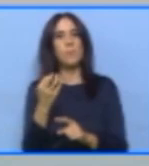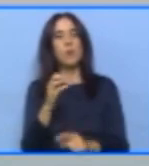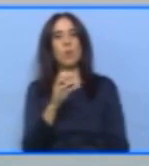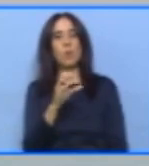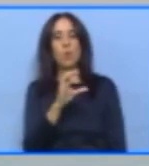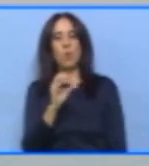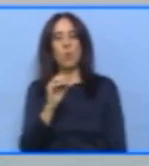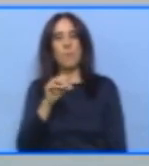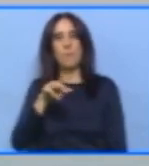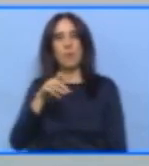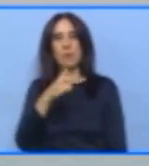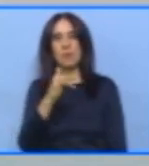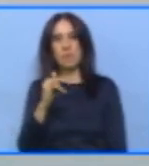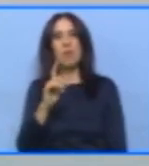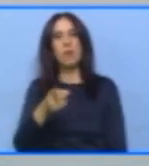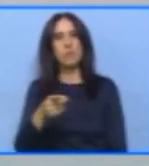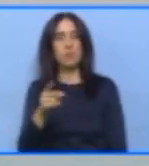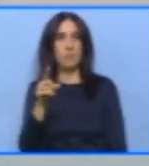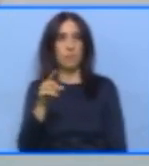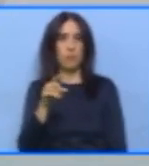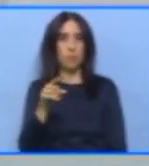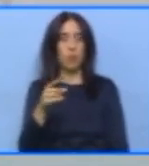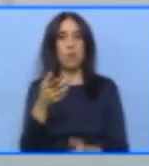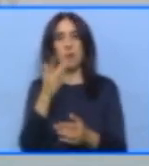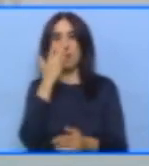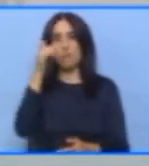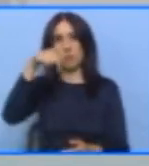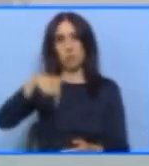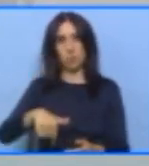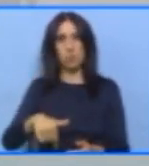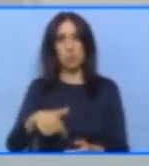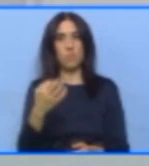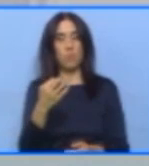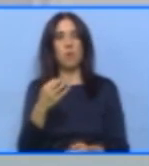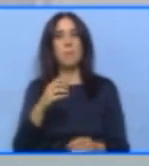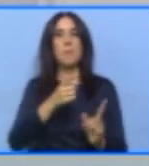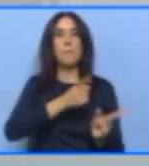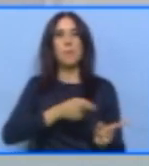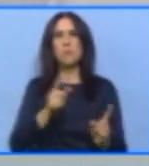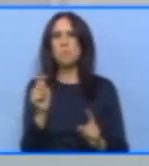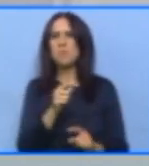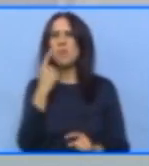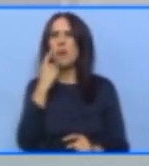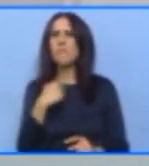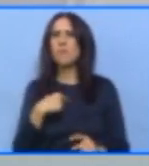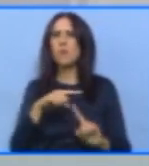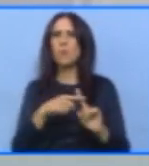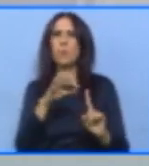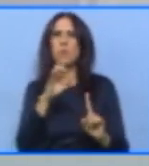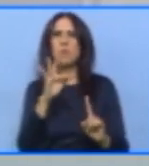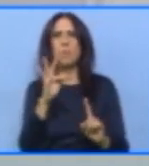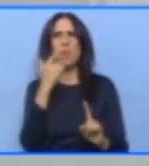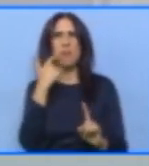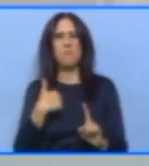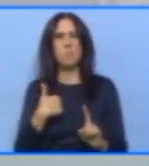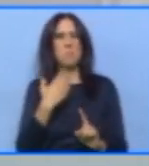Acordo de Nicomate foi com a África do Sul, no mês de março de 84, creio eu. Se não estou errado, penso que